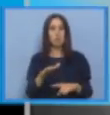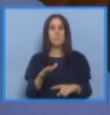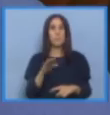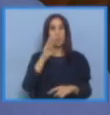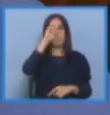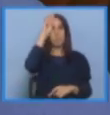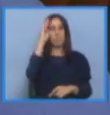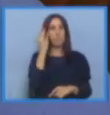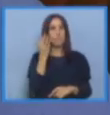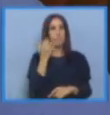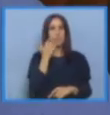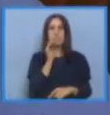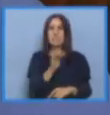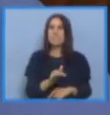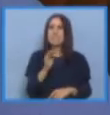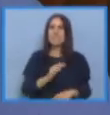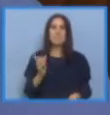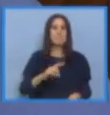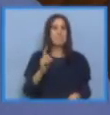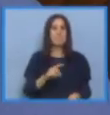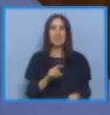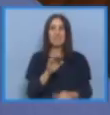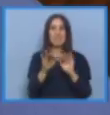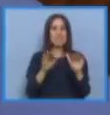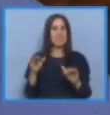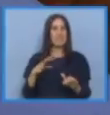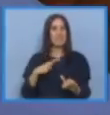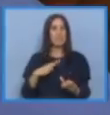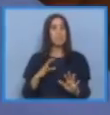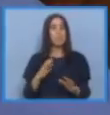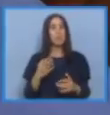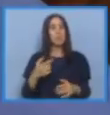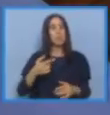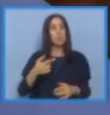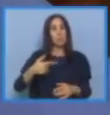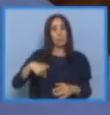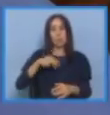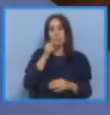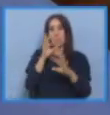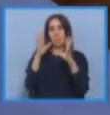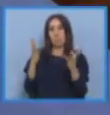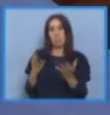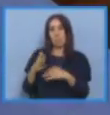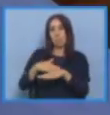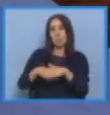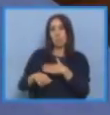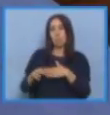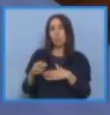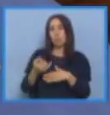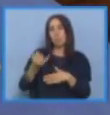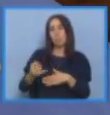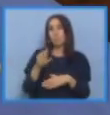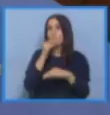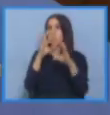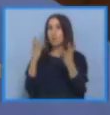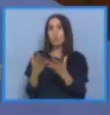e o Papa tem chamado incansavelmente a atenção para isso. O que nós fizermos ao planeta, obviamente o planeta depois nos